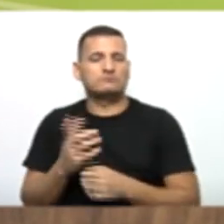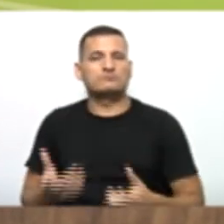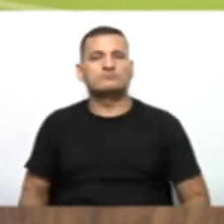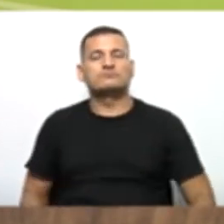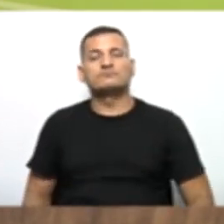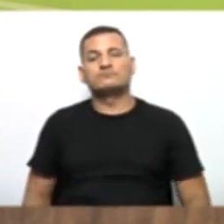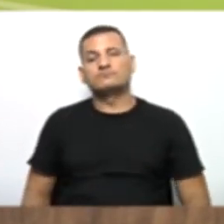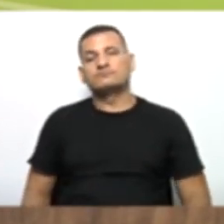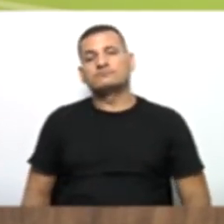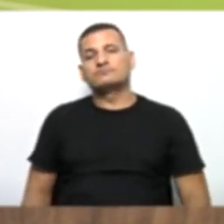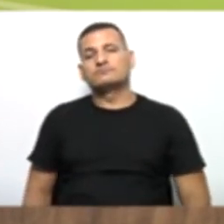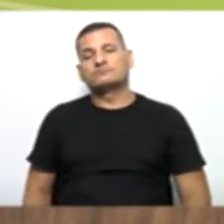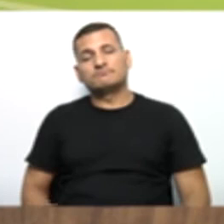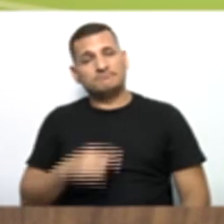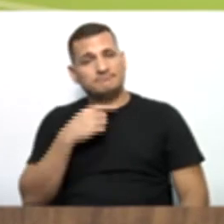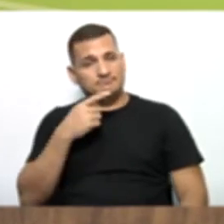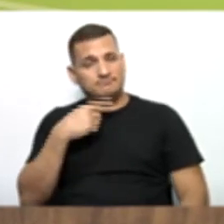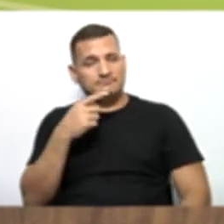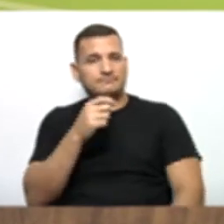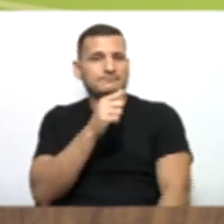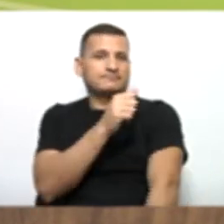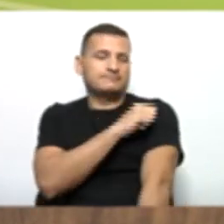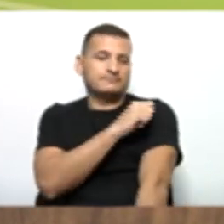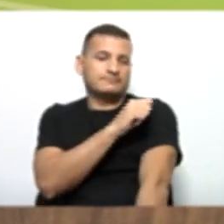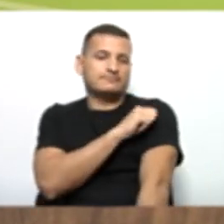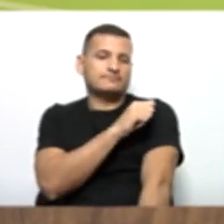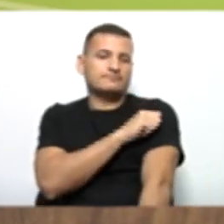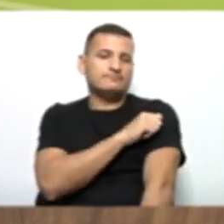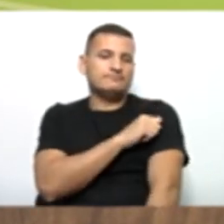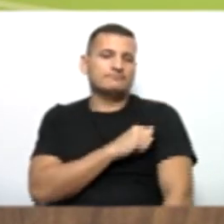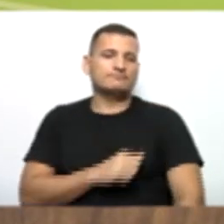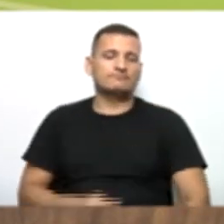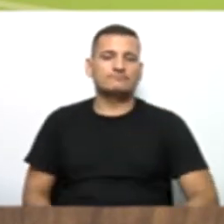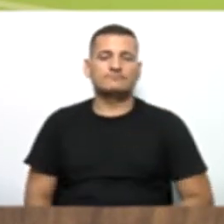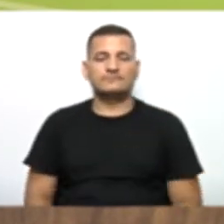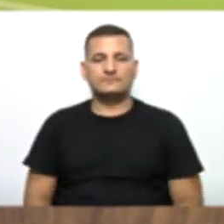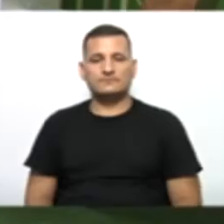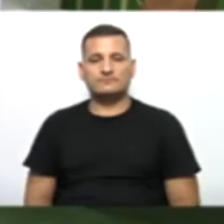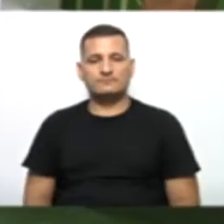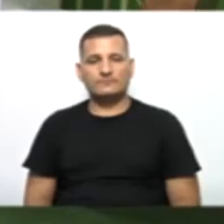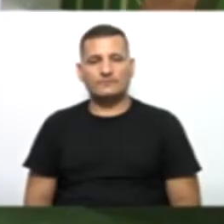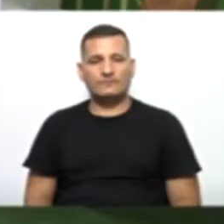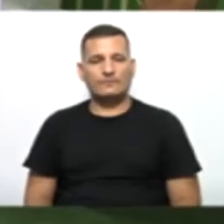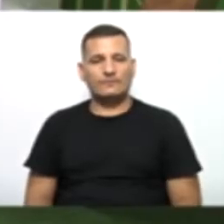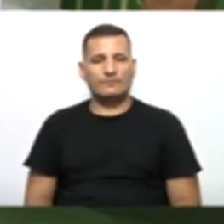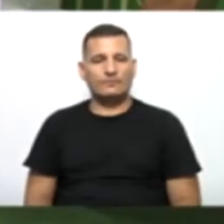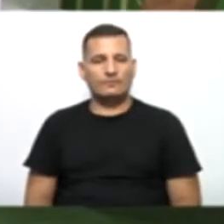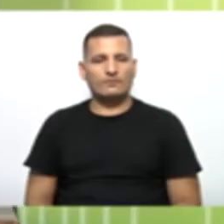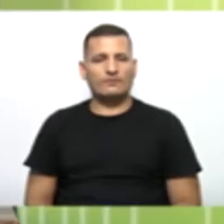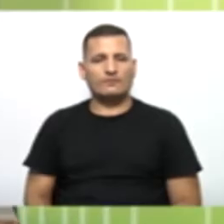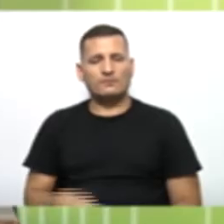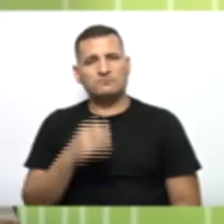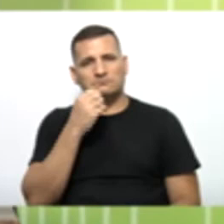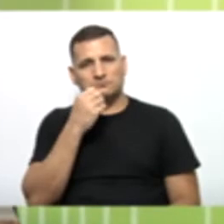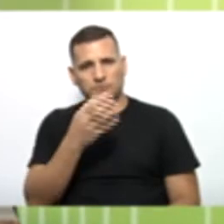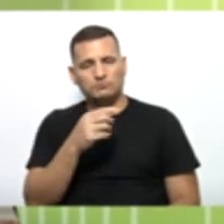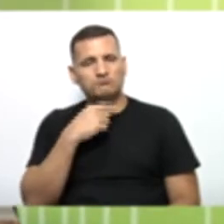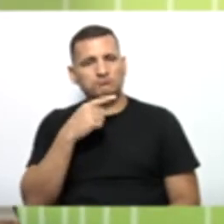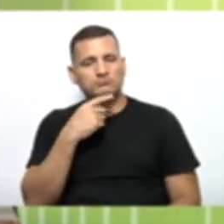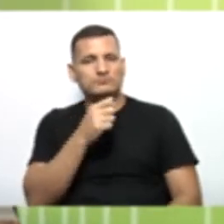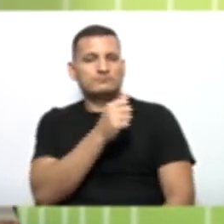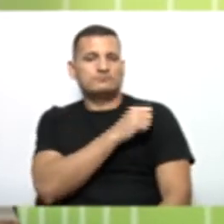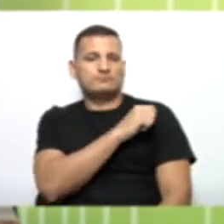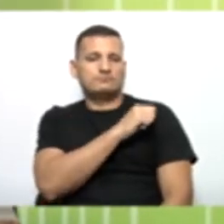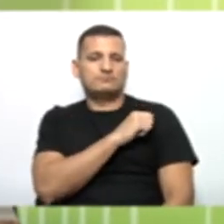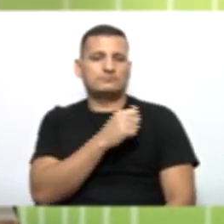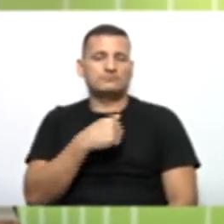ambiente? Essa é a dúvida do aluno. O que o senhor tem a dizer, professor? Muito boa a dúvida do aluno, e eu vou responder